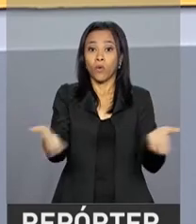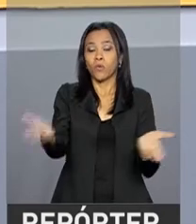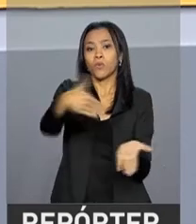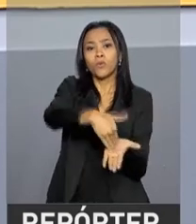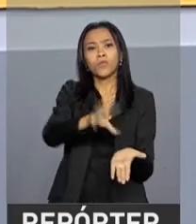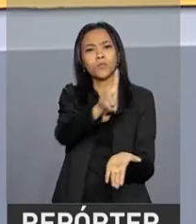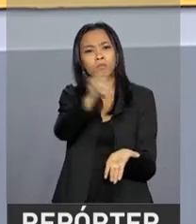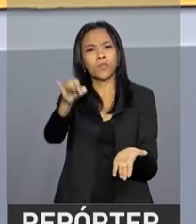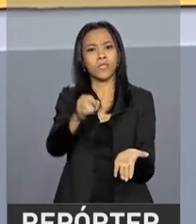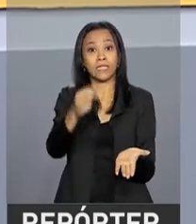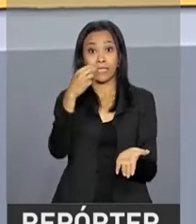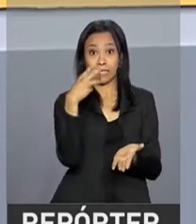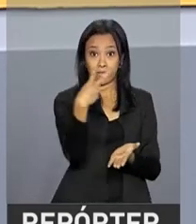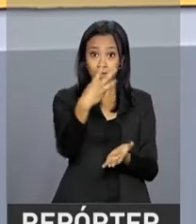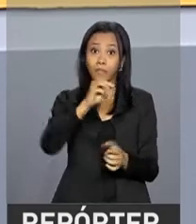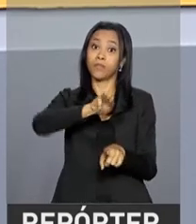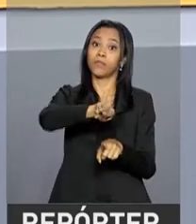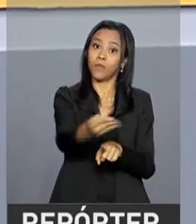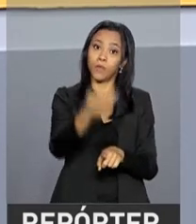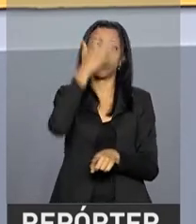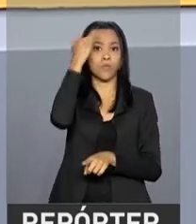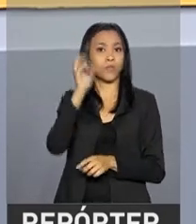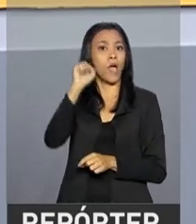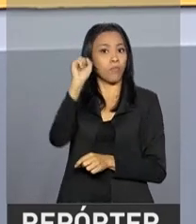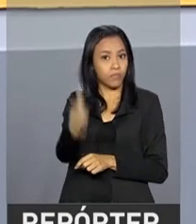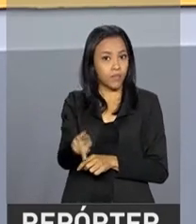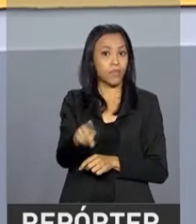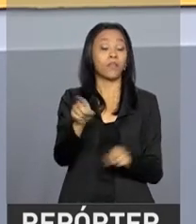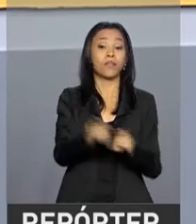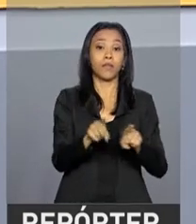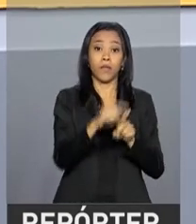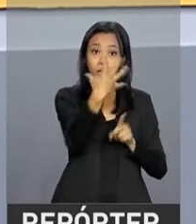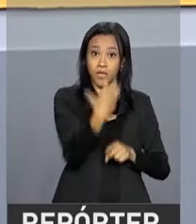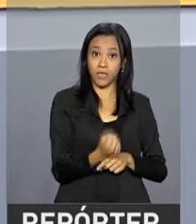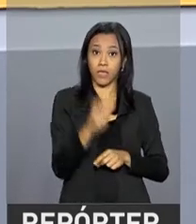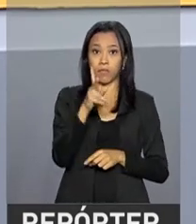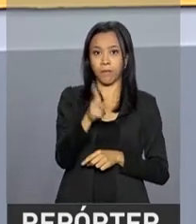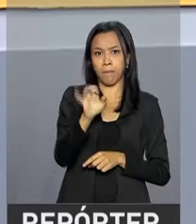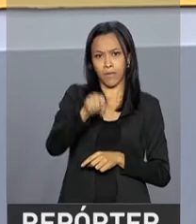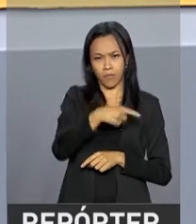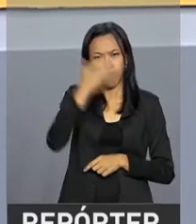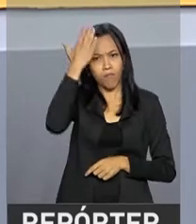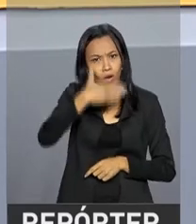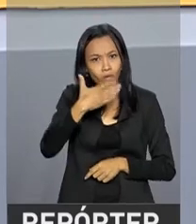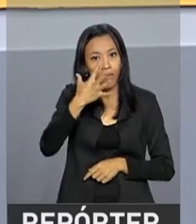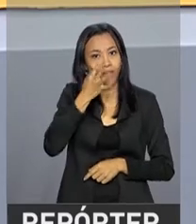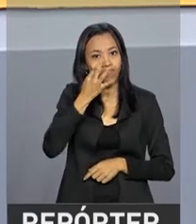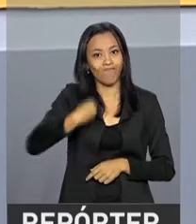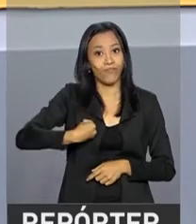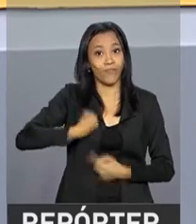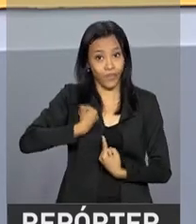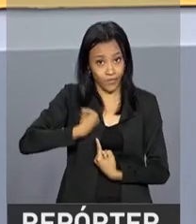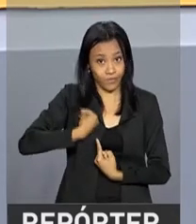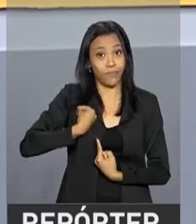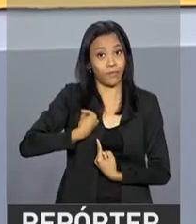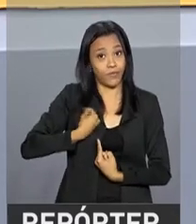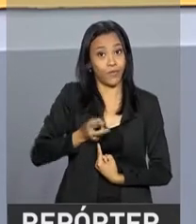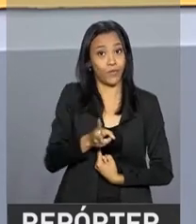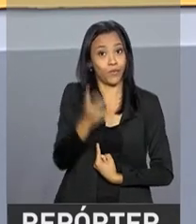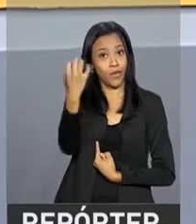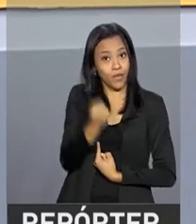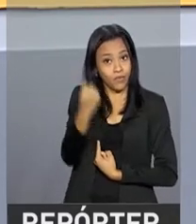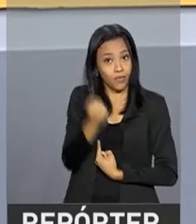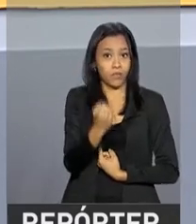para que 3 milhões de aposentados e pensionistas comprovem o inss que estão vivos e assim possam continuar recebendo